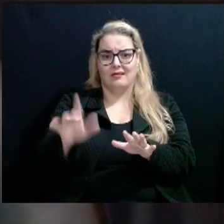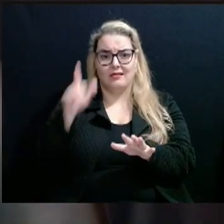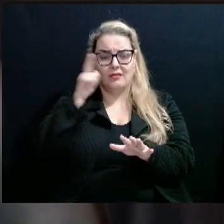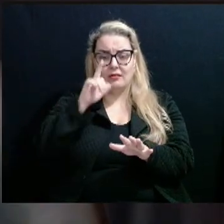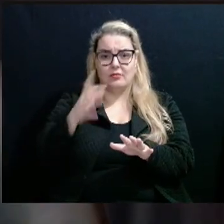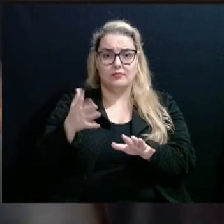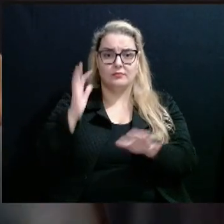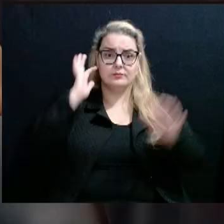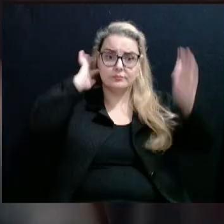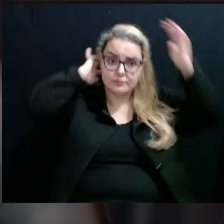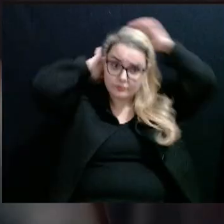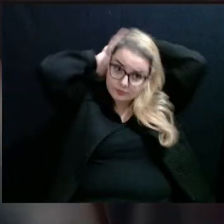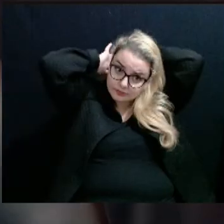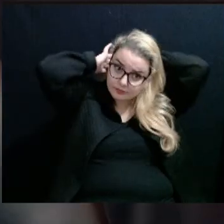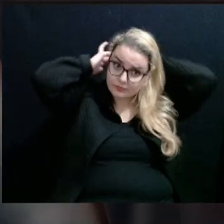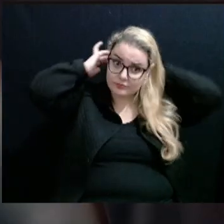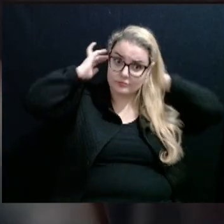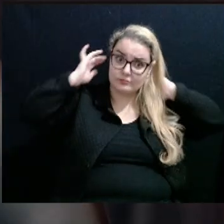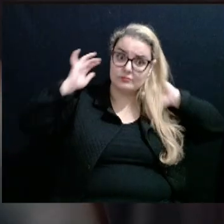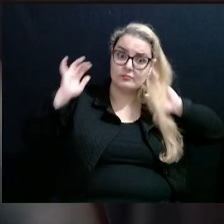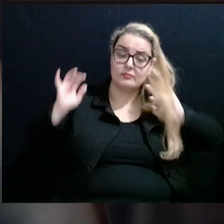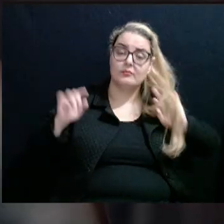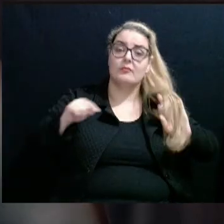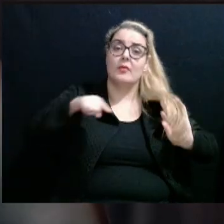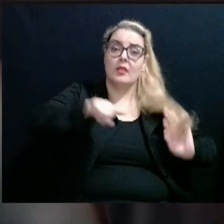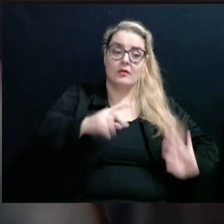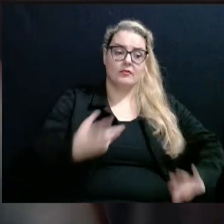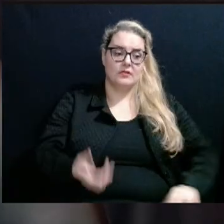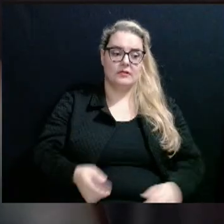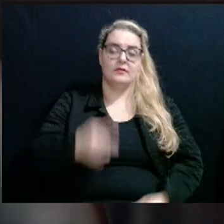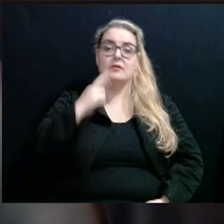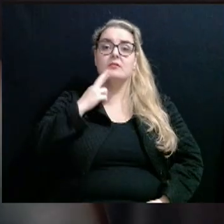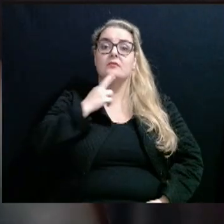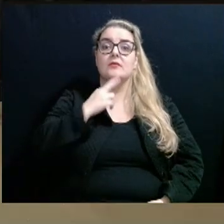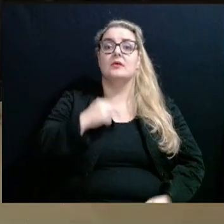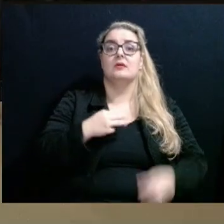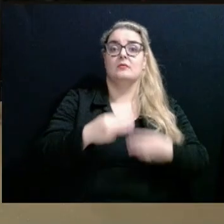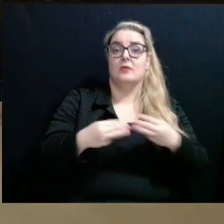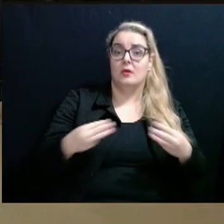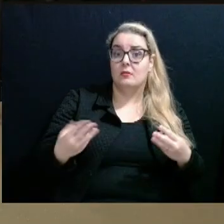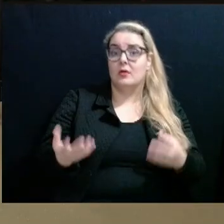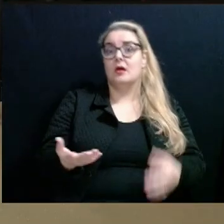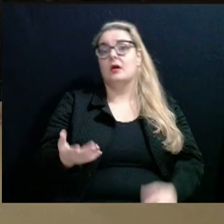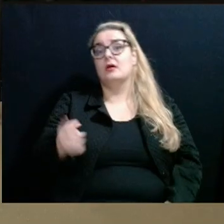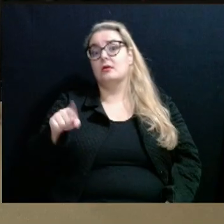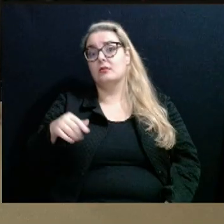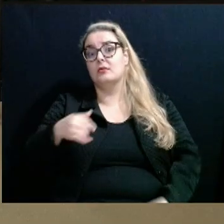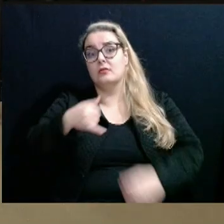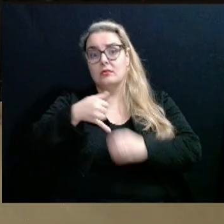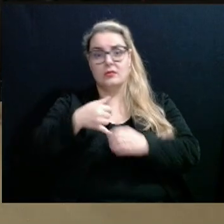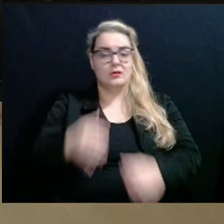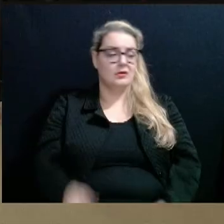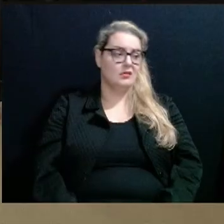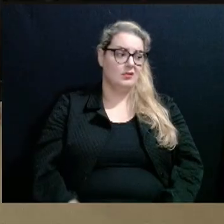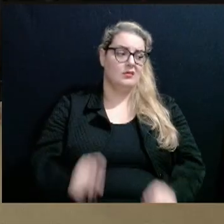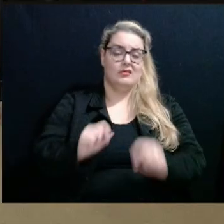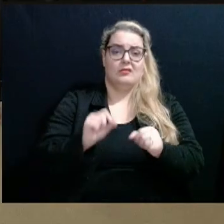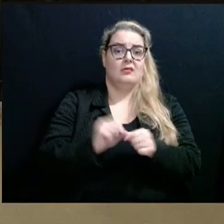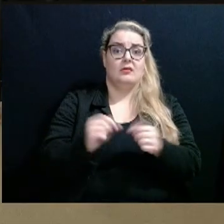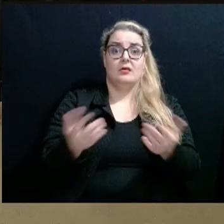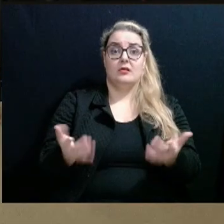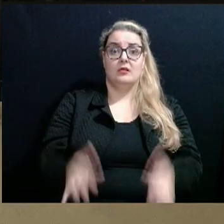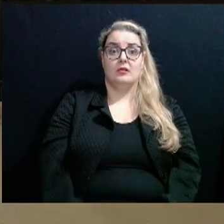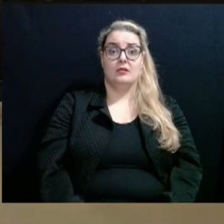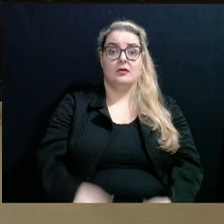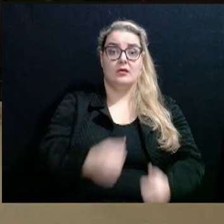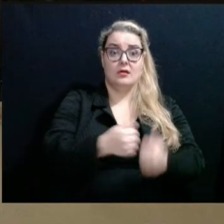restaurante, vai ter uma massa ao sugo, né? É isso, né? O pessoal fala, o que eu vou fazer? Eu falei, gente, arroz, feijão, uma